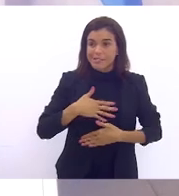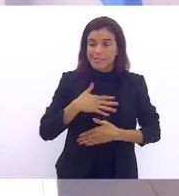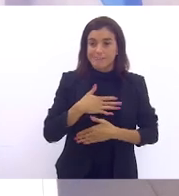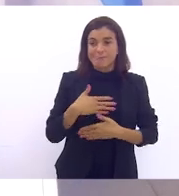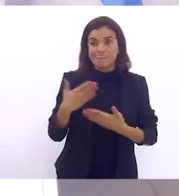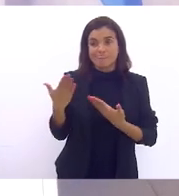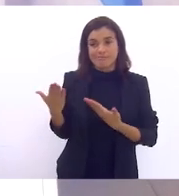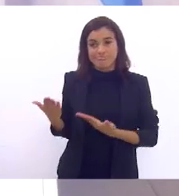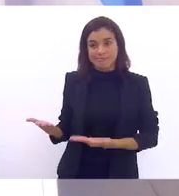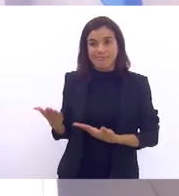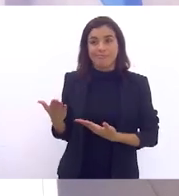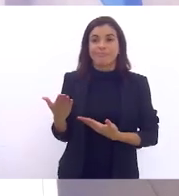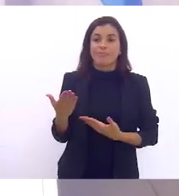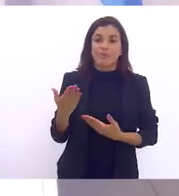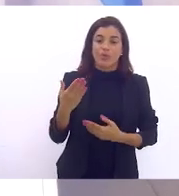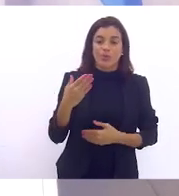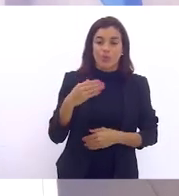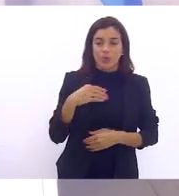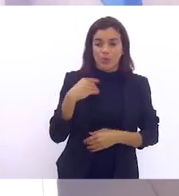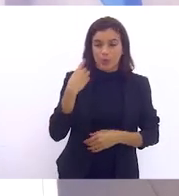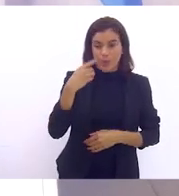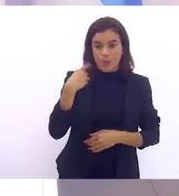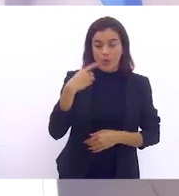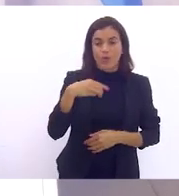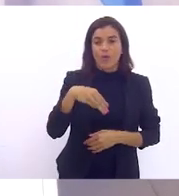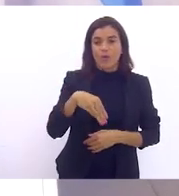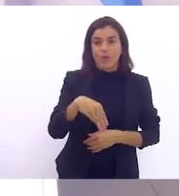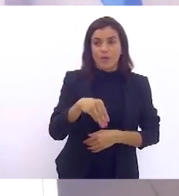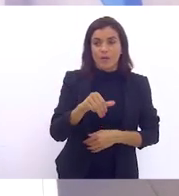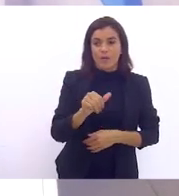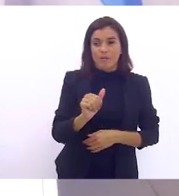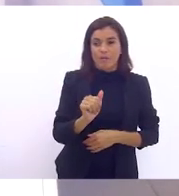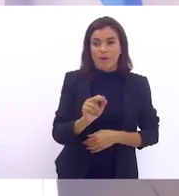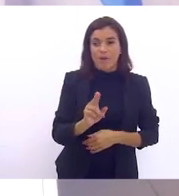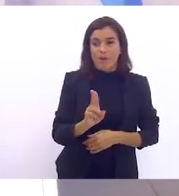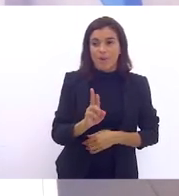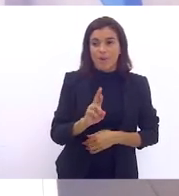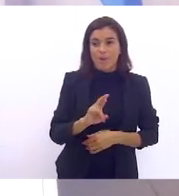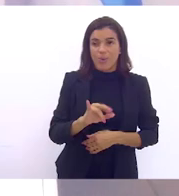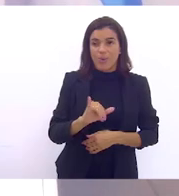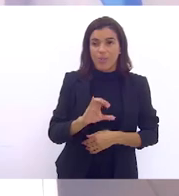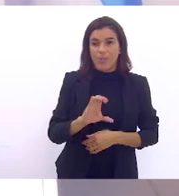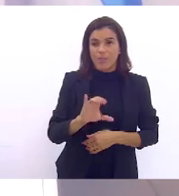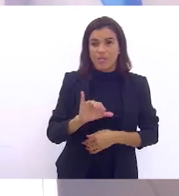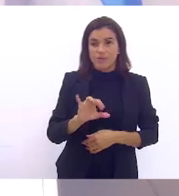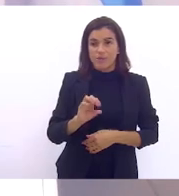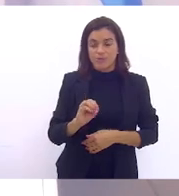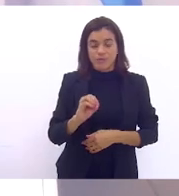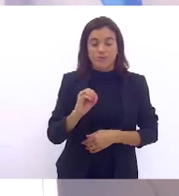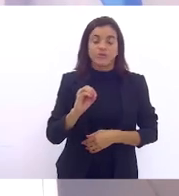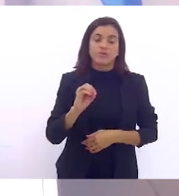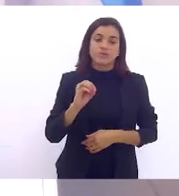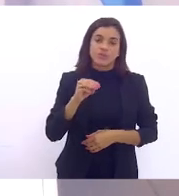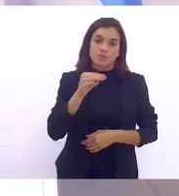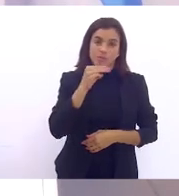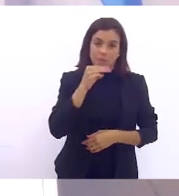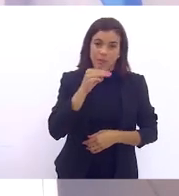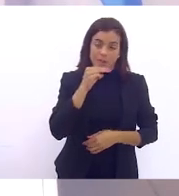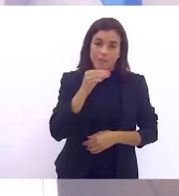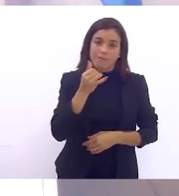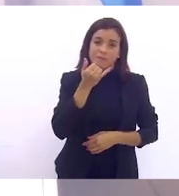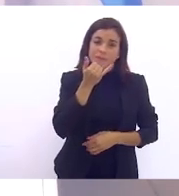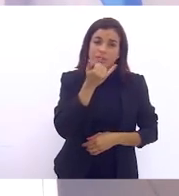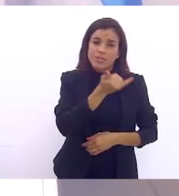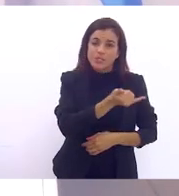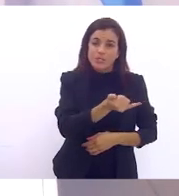Dr Maurício da associação de moradores eh de Mangaratiba eh peço só desculpa com o que eu